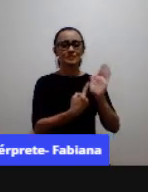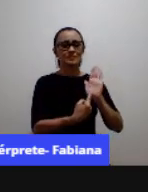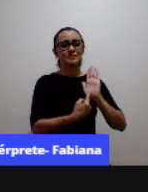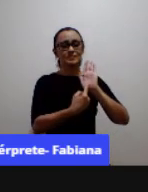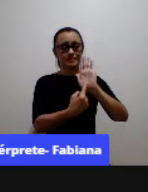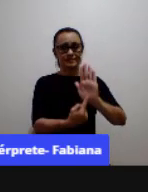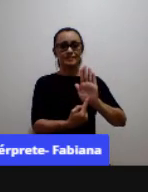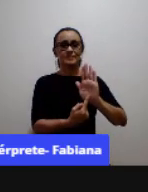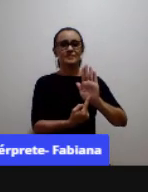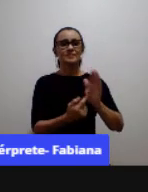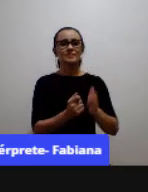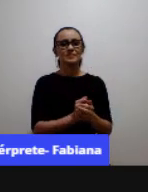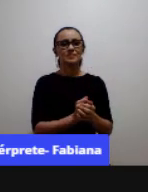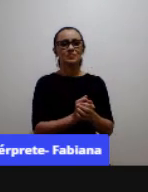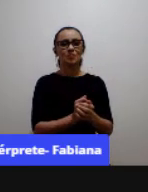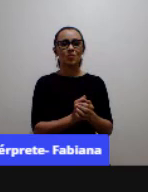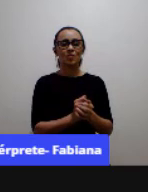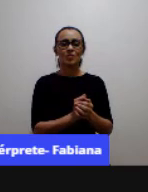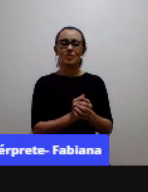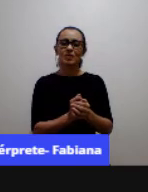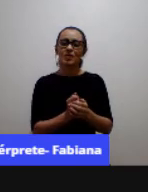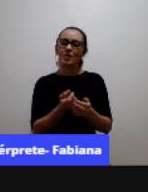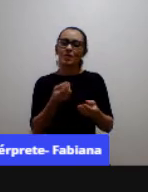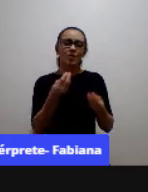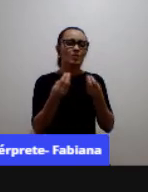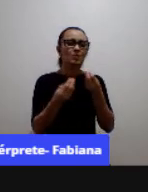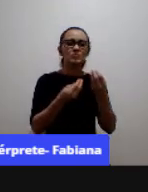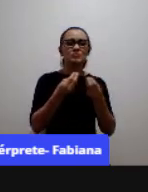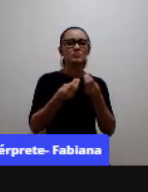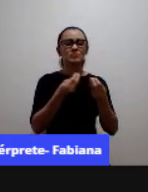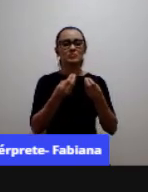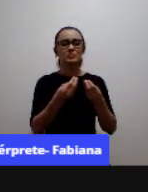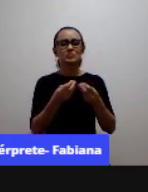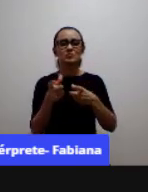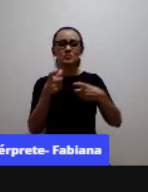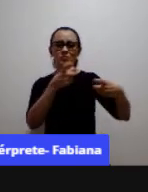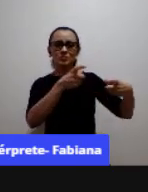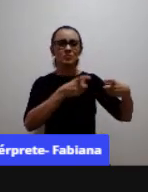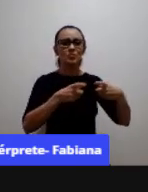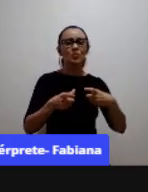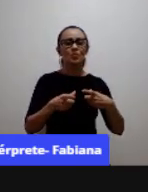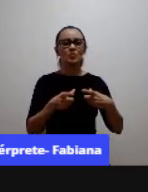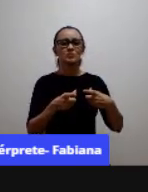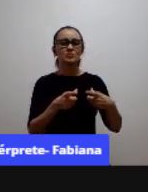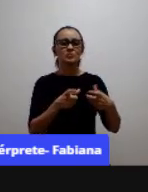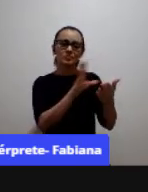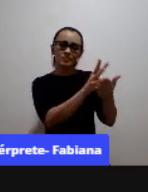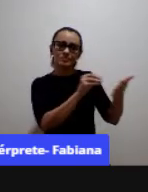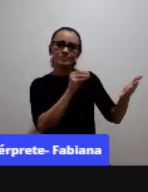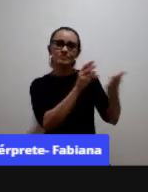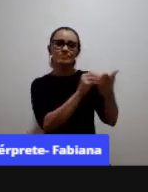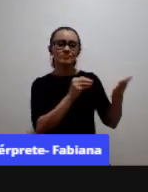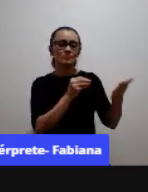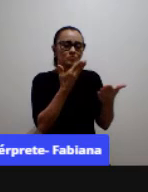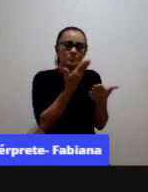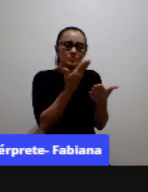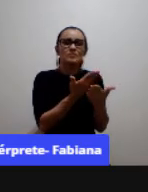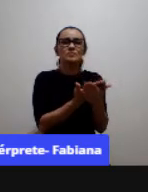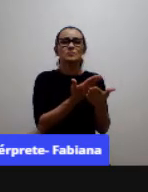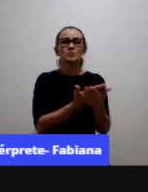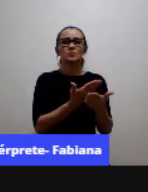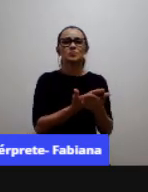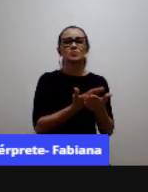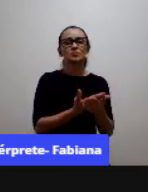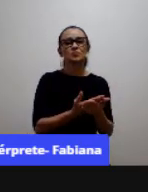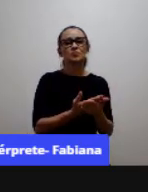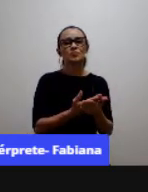referência da onde nós tiramos, né, Autism Speaks Family Services, que é da onde a gente